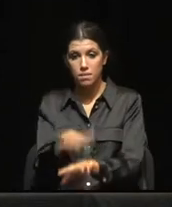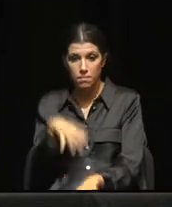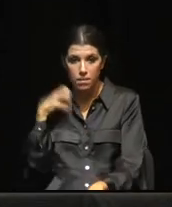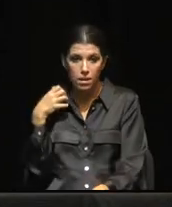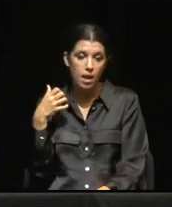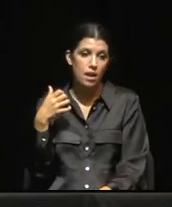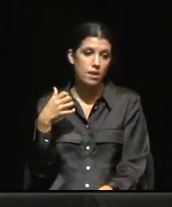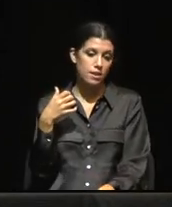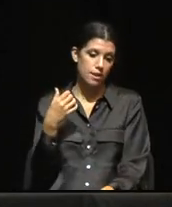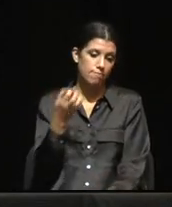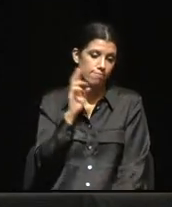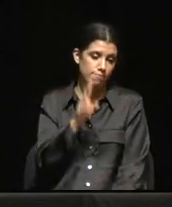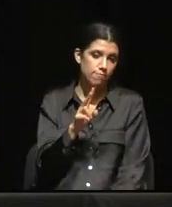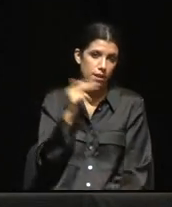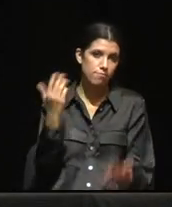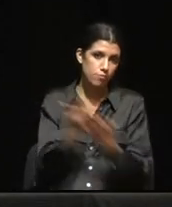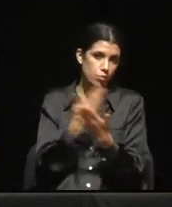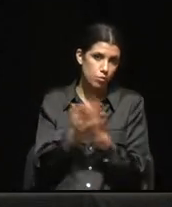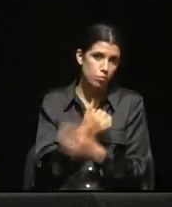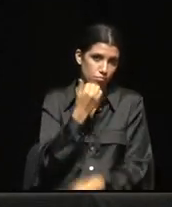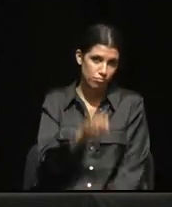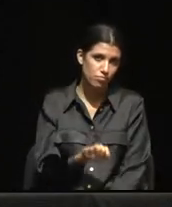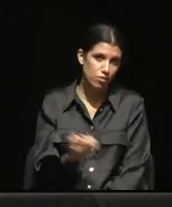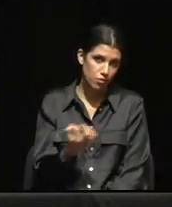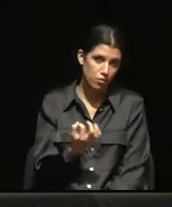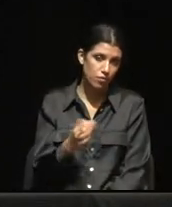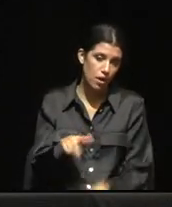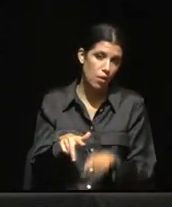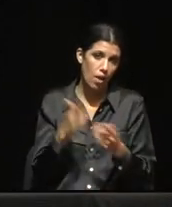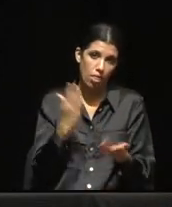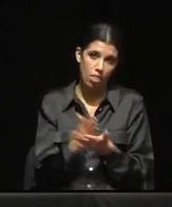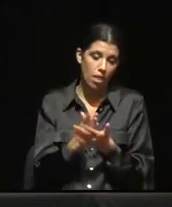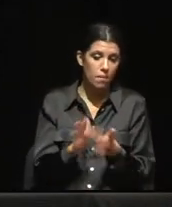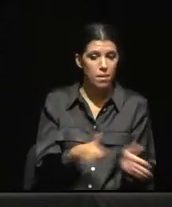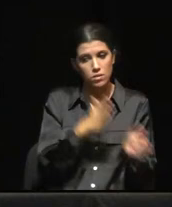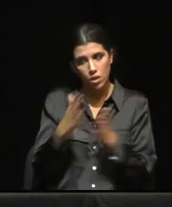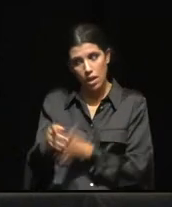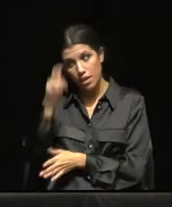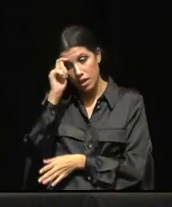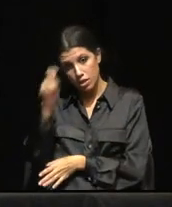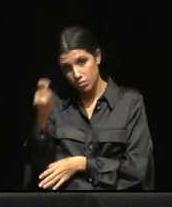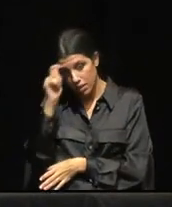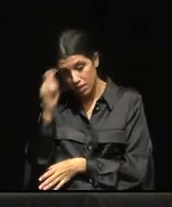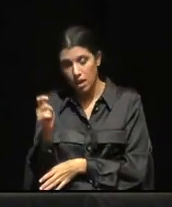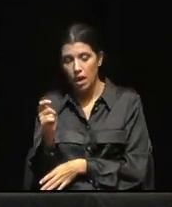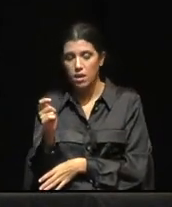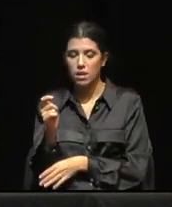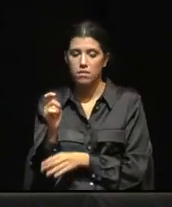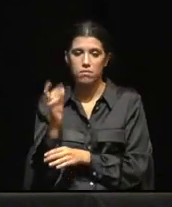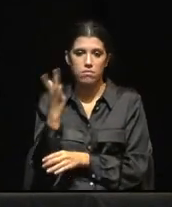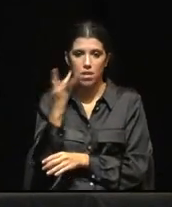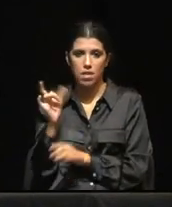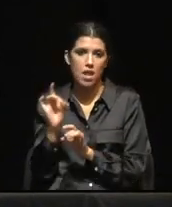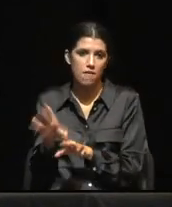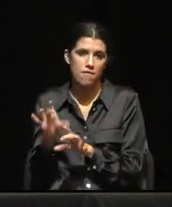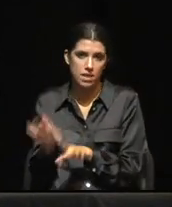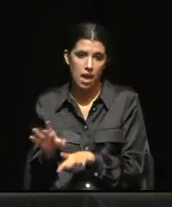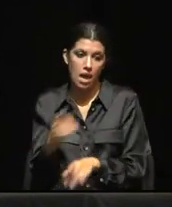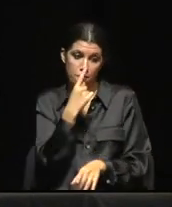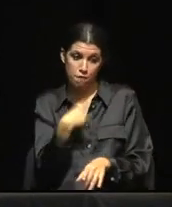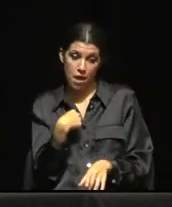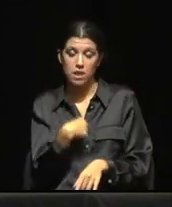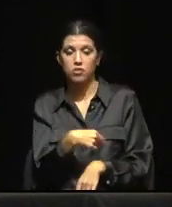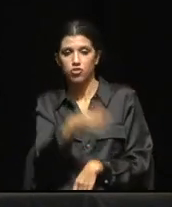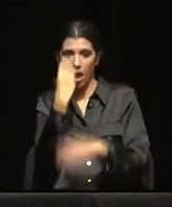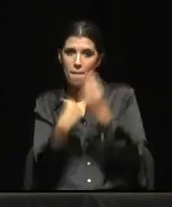as perdas humanas e materiais sofridas em Taiwan mas pode vergar se respeitosamente em memória das vítimas e aprender tal como